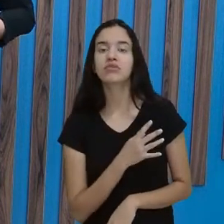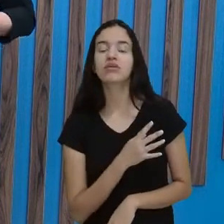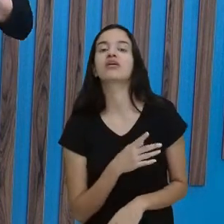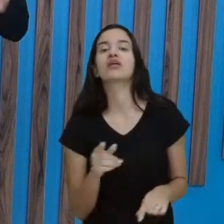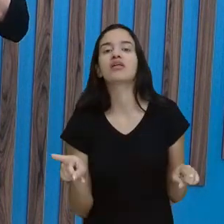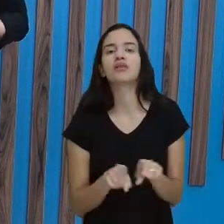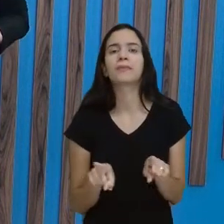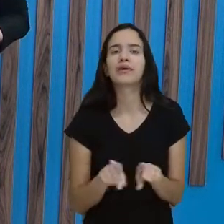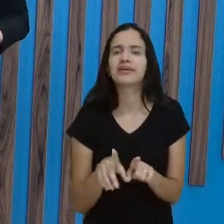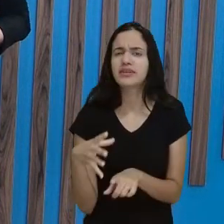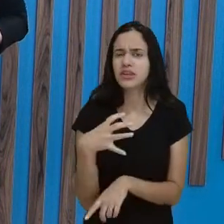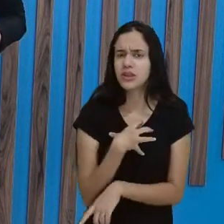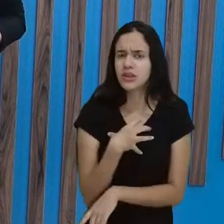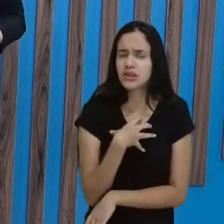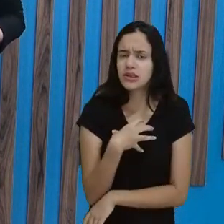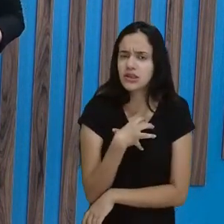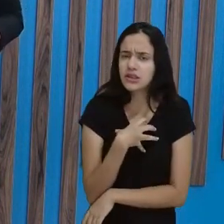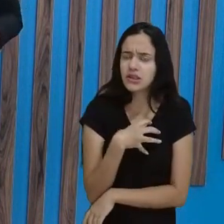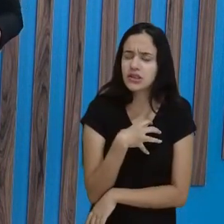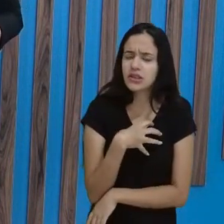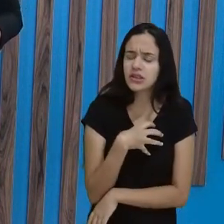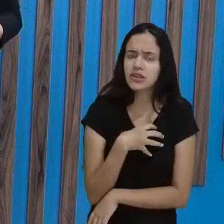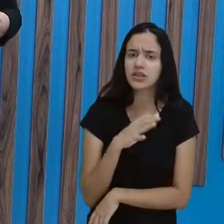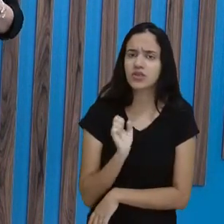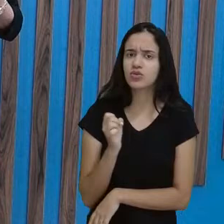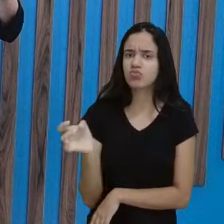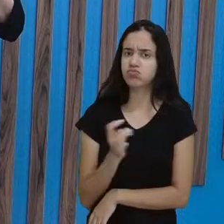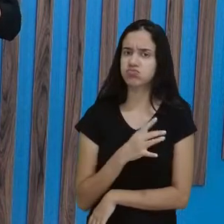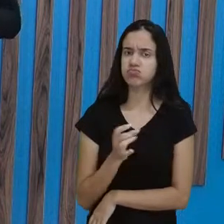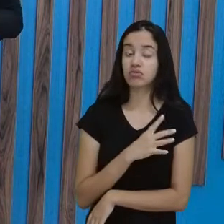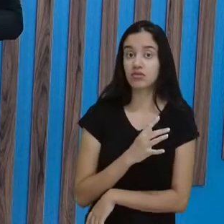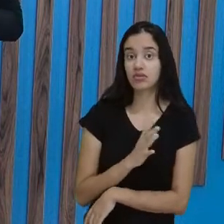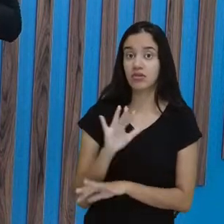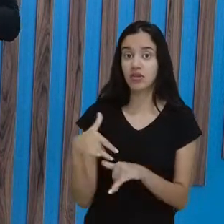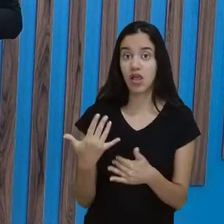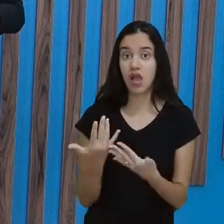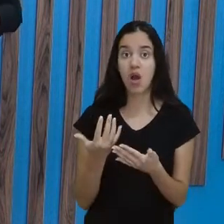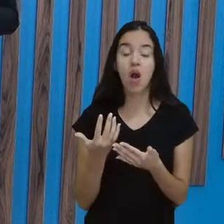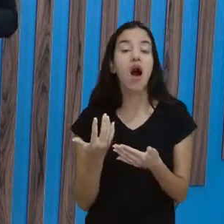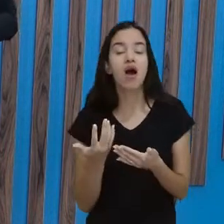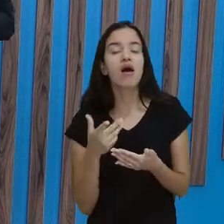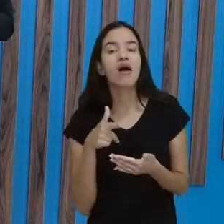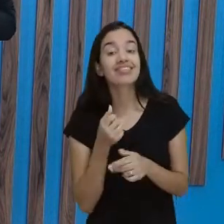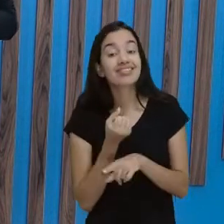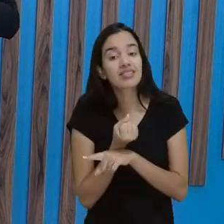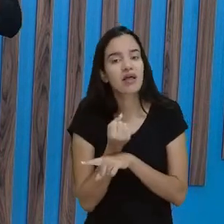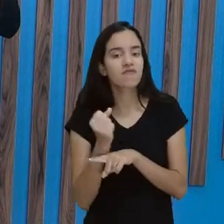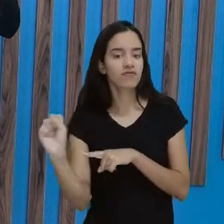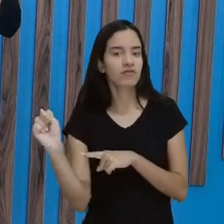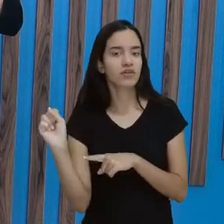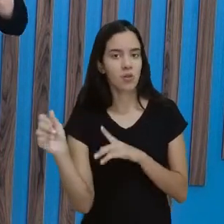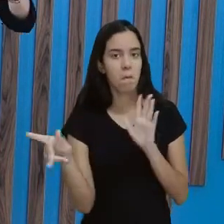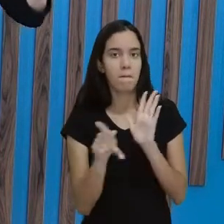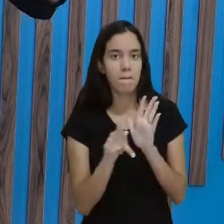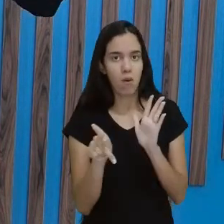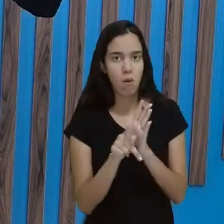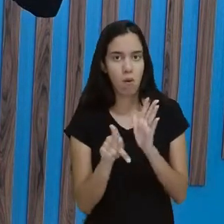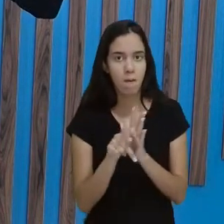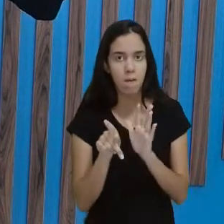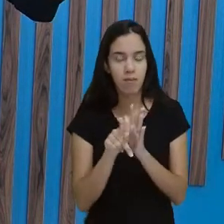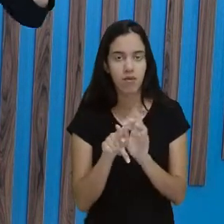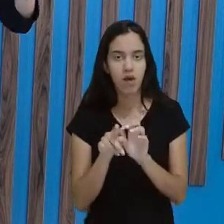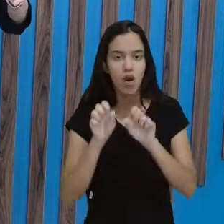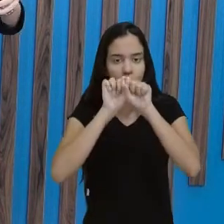Quando ele se sente ameaçado por algum predador. Então, essa é a forma dele se defender. Ele libera esse